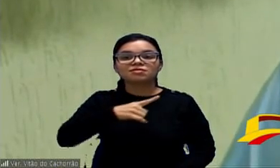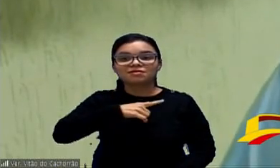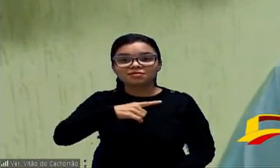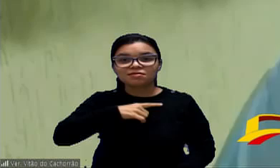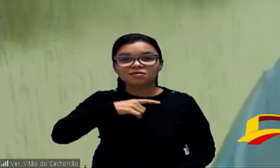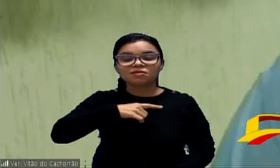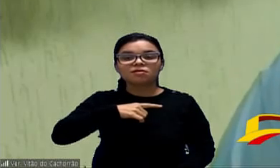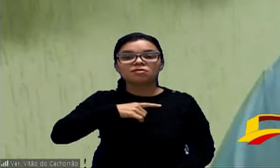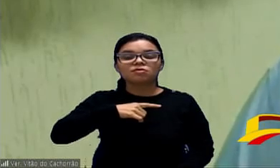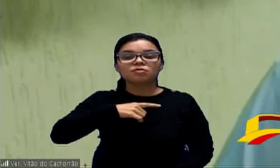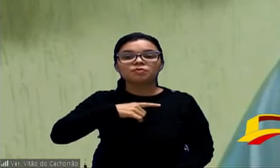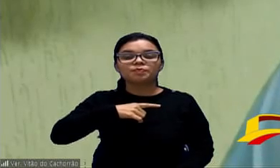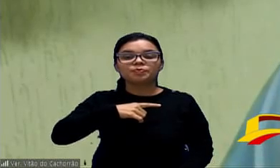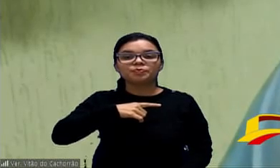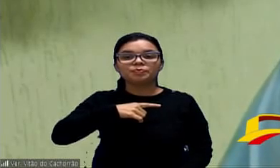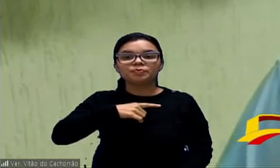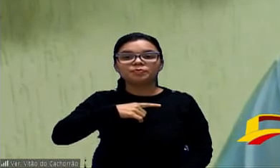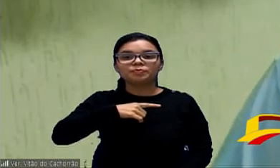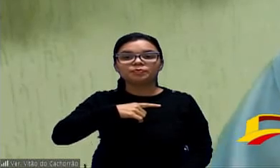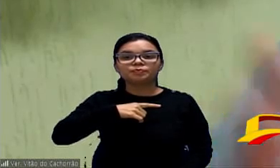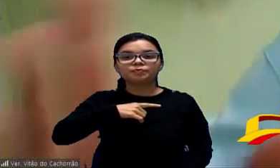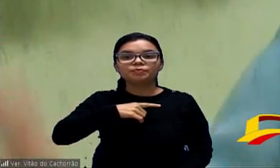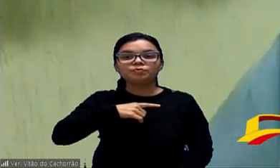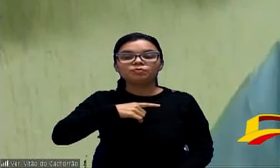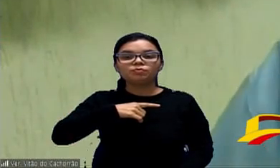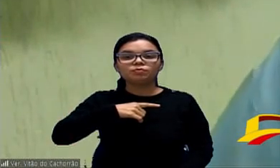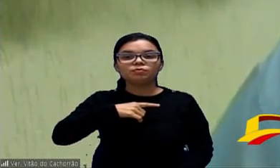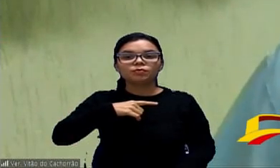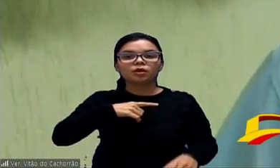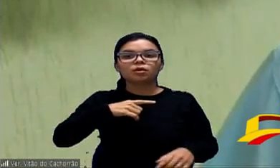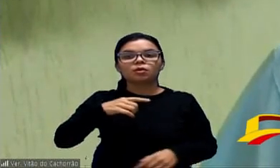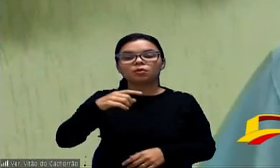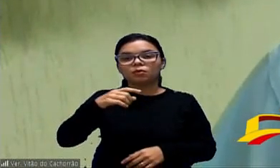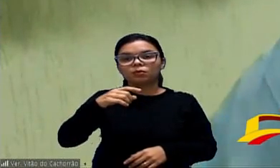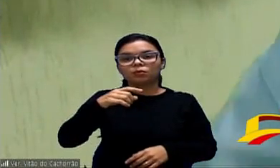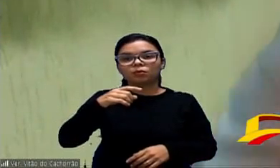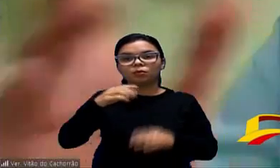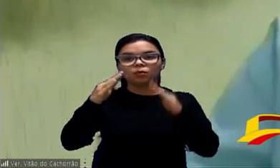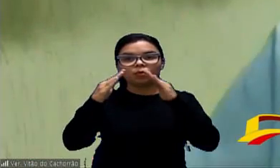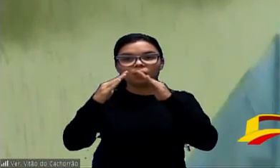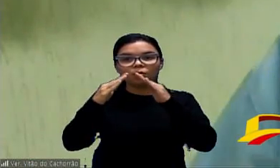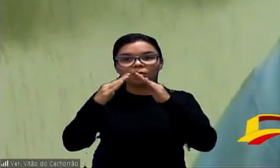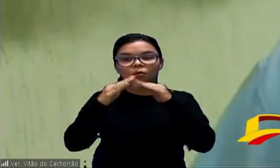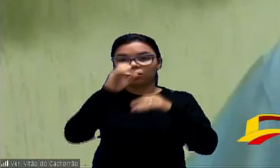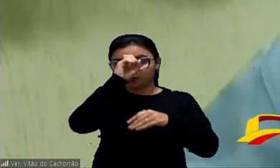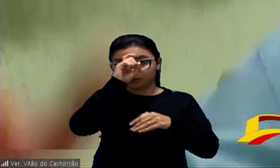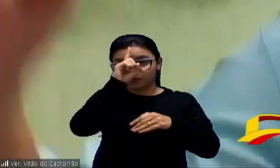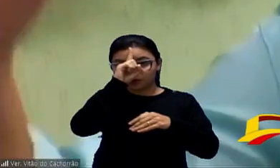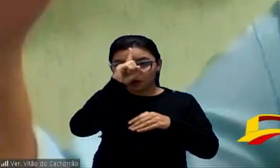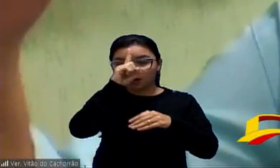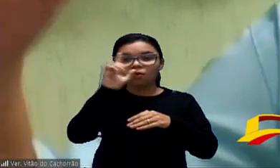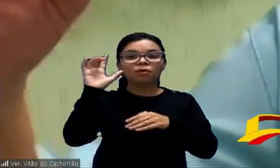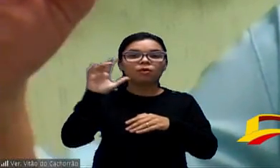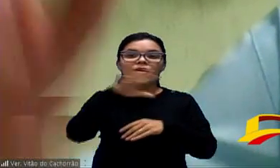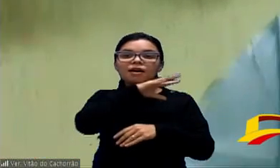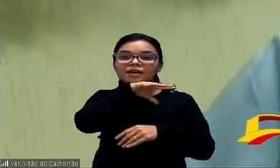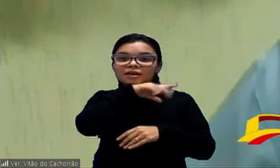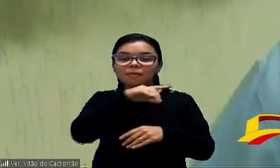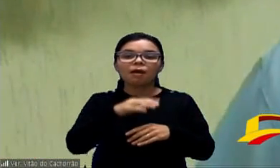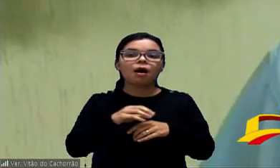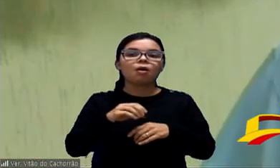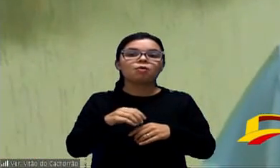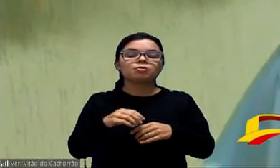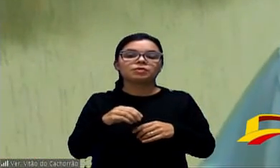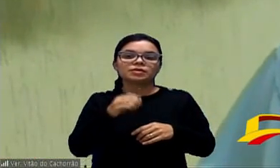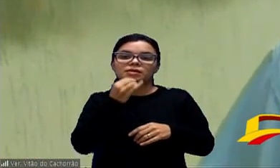E muita gente, às vezes, infelizmente, não estou falando dos colegas aqui eleitos, até as pessoas de fora, só usa a bandeira animal,